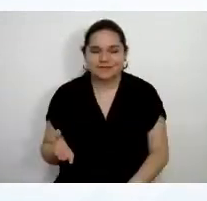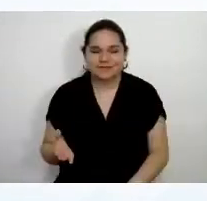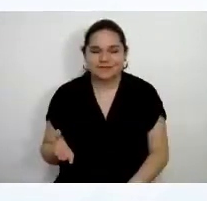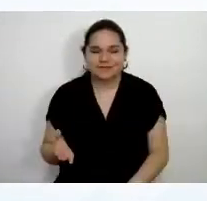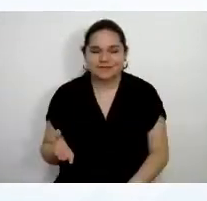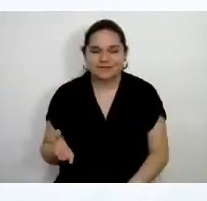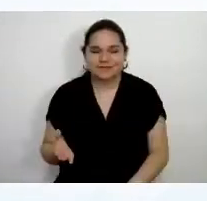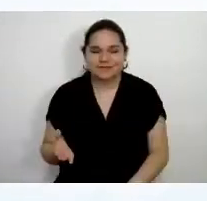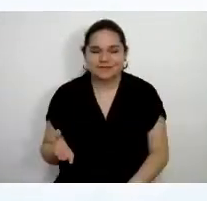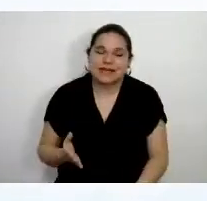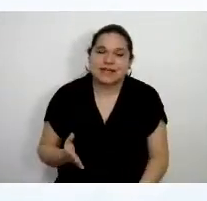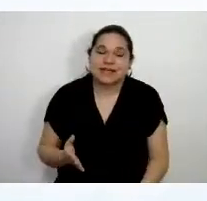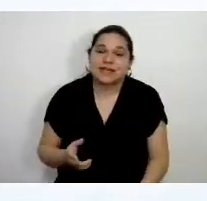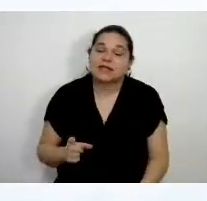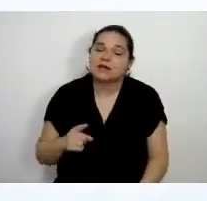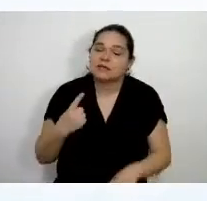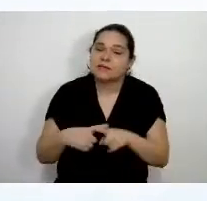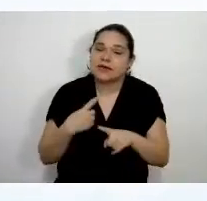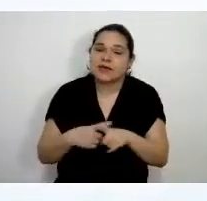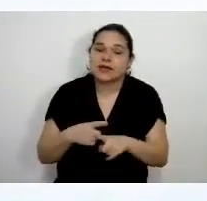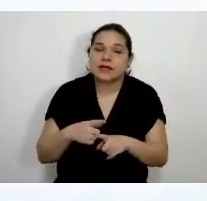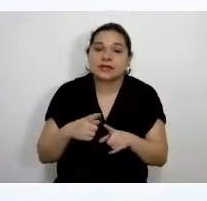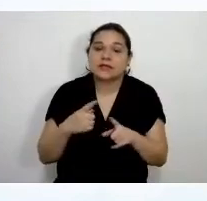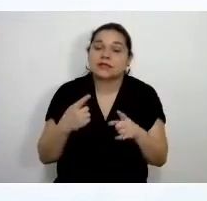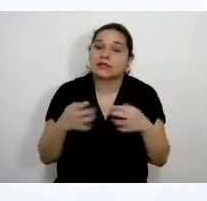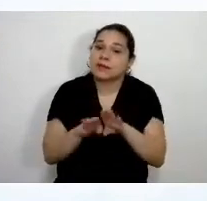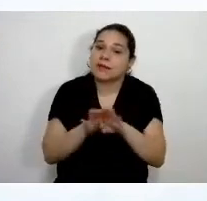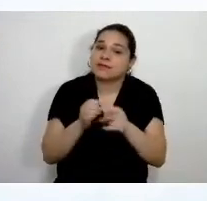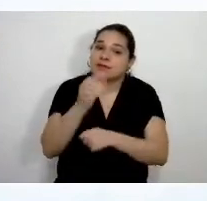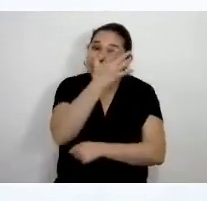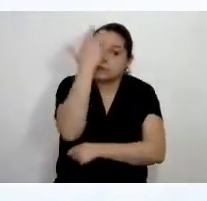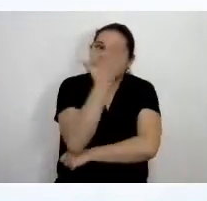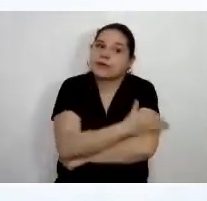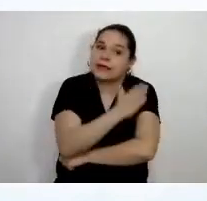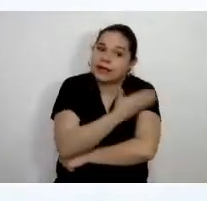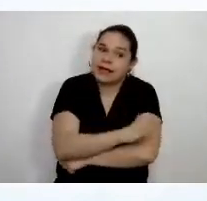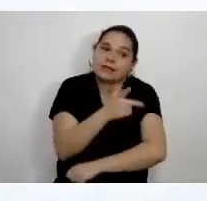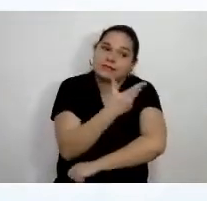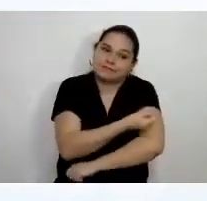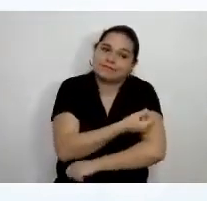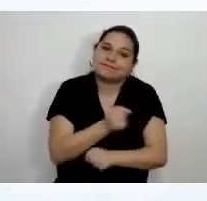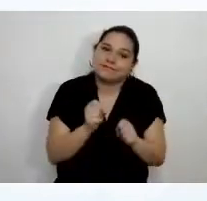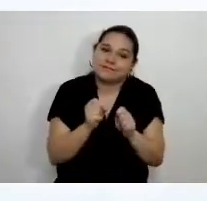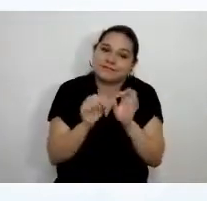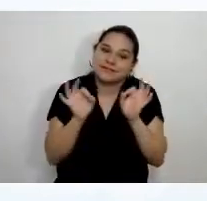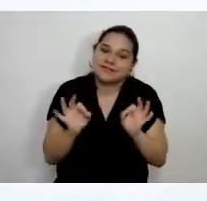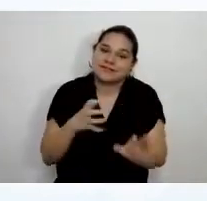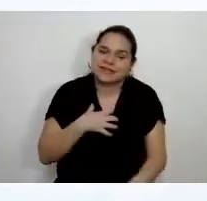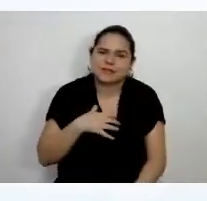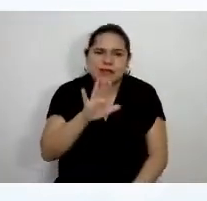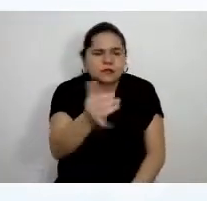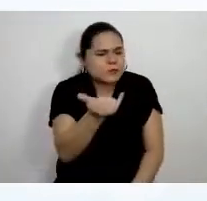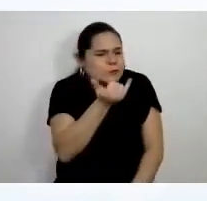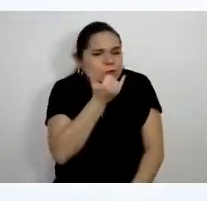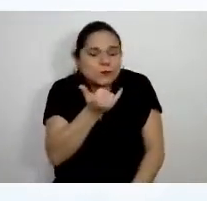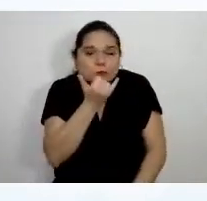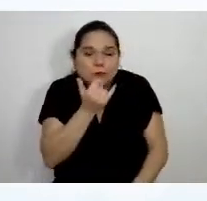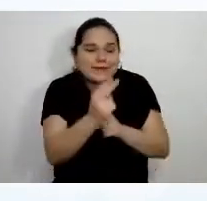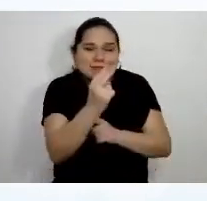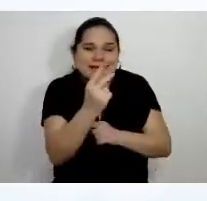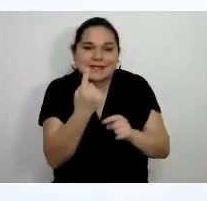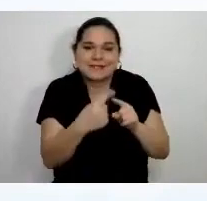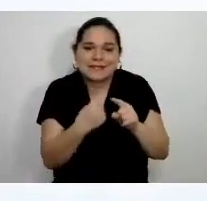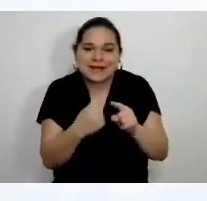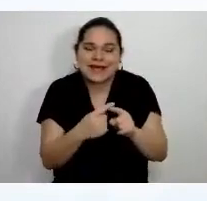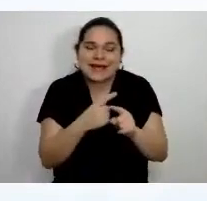pessoas bem capacitadas. O Doutor, Brasil, pode me falar. permita, desculpe interrompê-lo, a gente ainda vai entrar na politização depois, mas